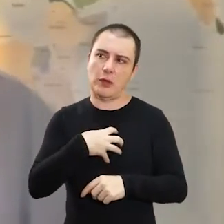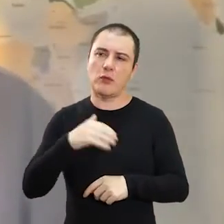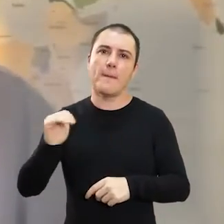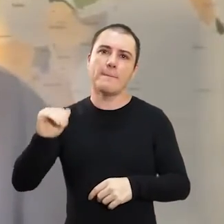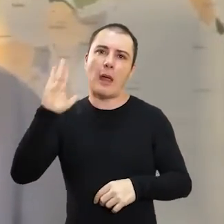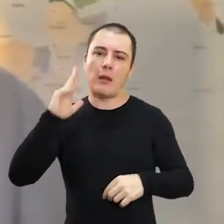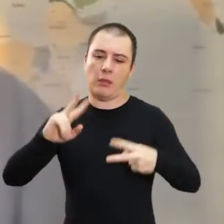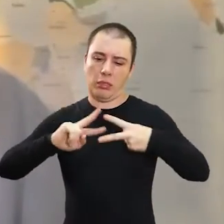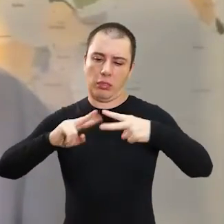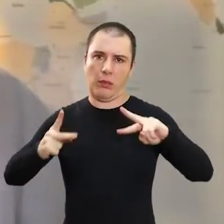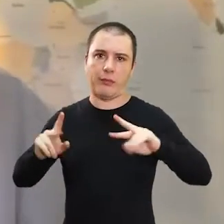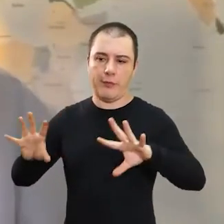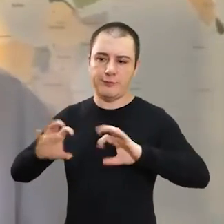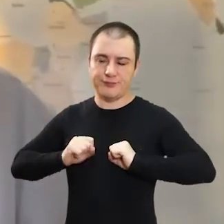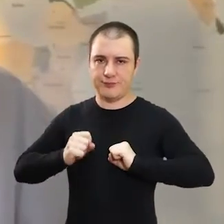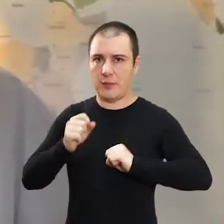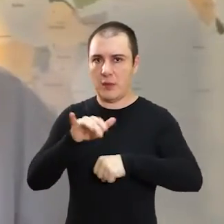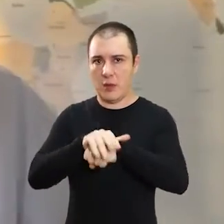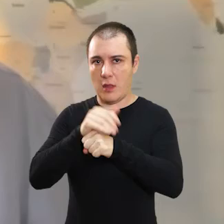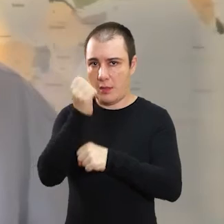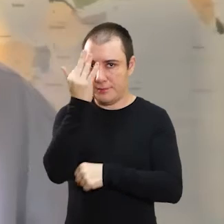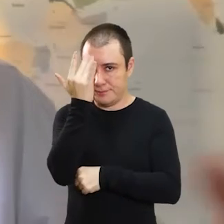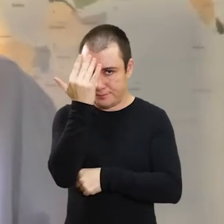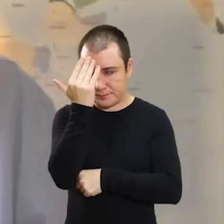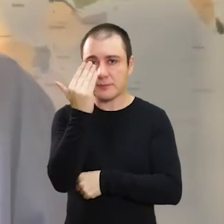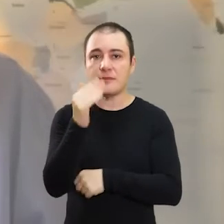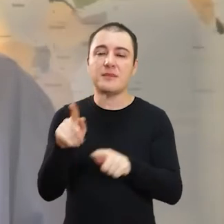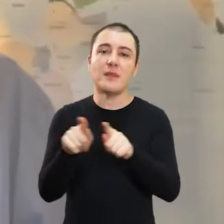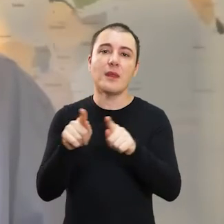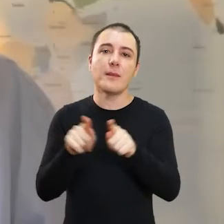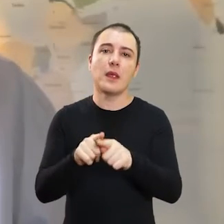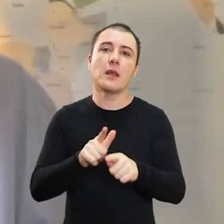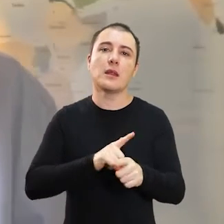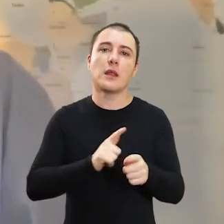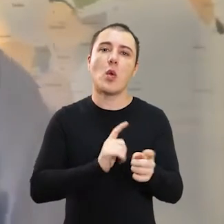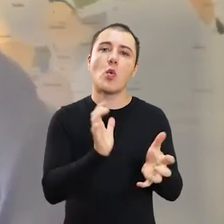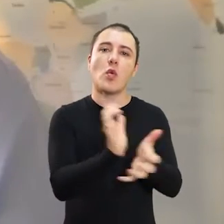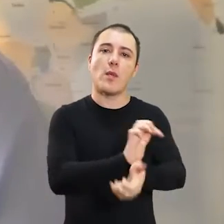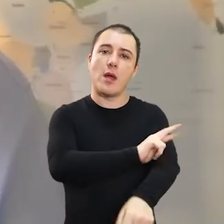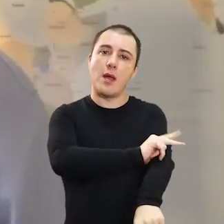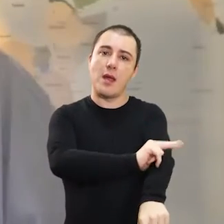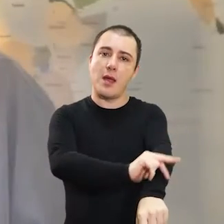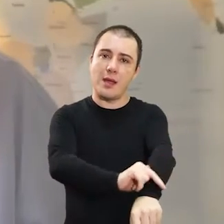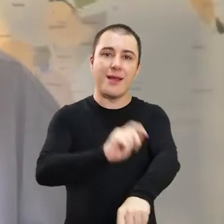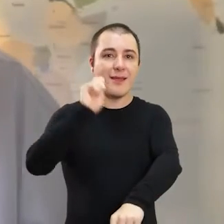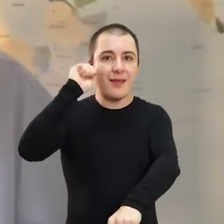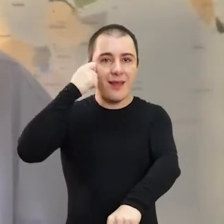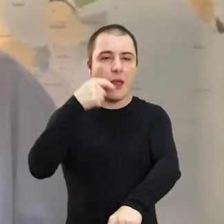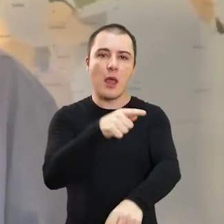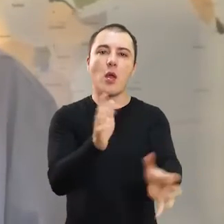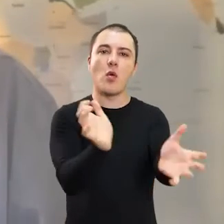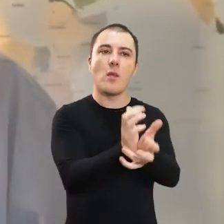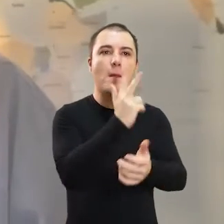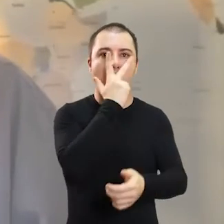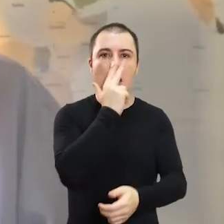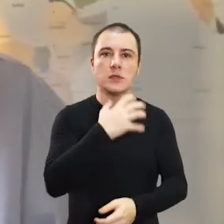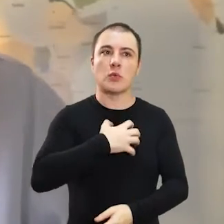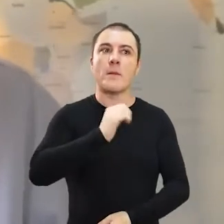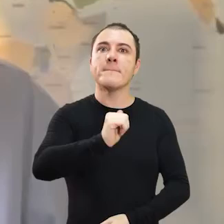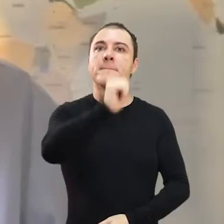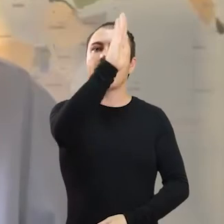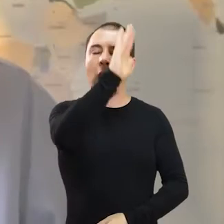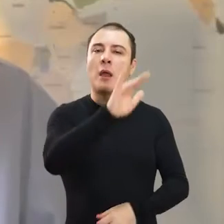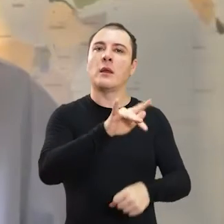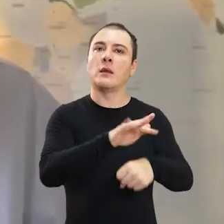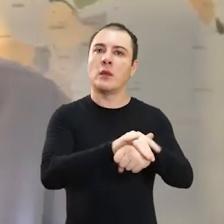aspas, uma propensão maior a ter glaucoma, e dentro de raça, os afrodescendentes são muito típicos. A gente vê o